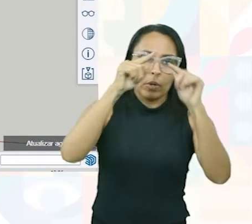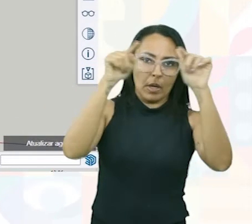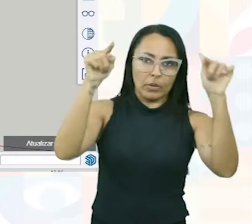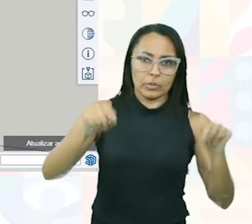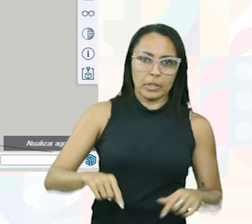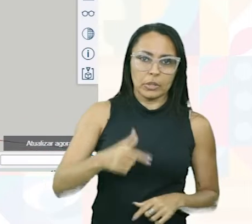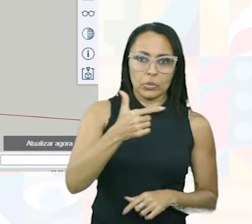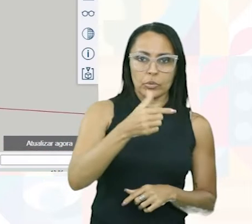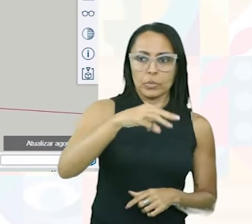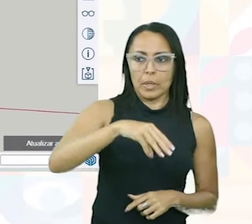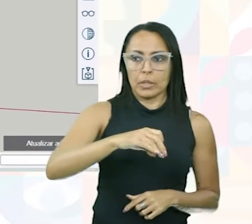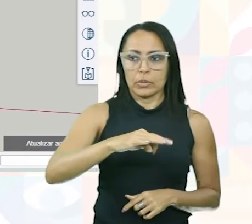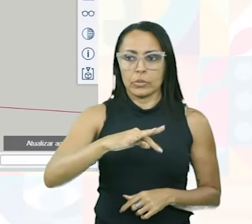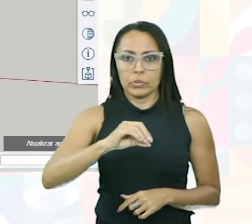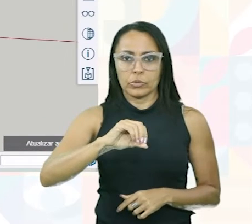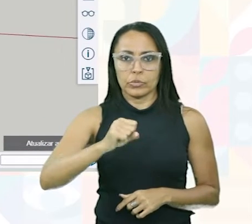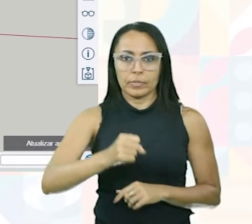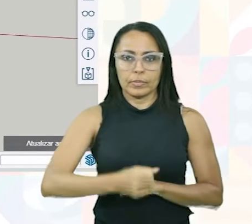metros.